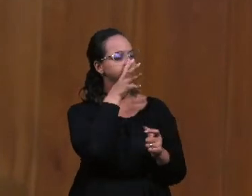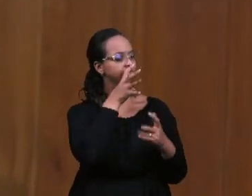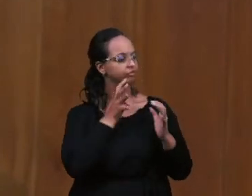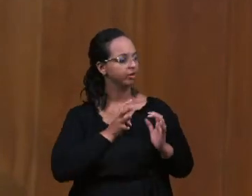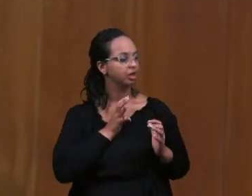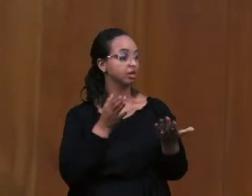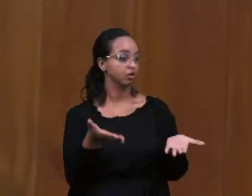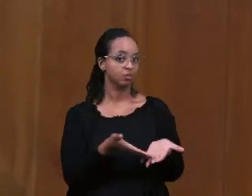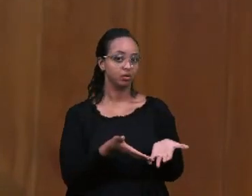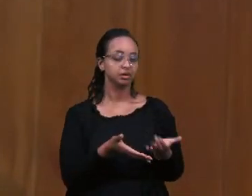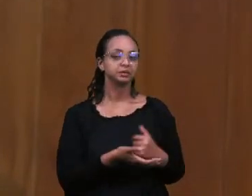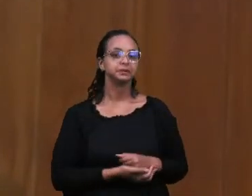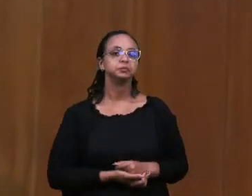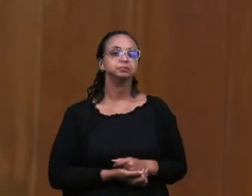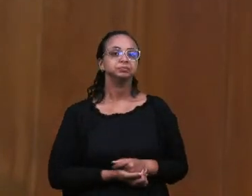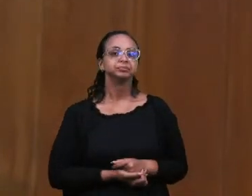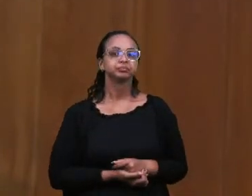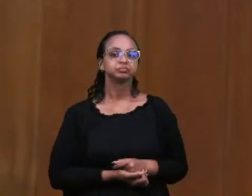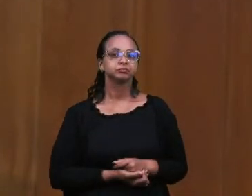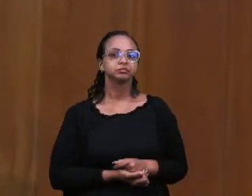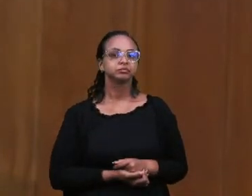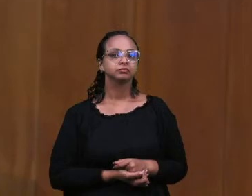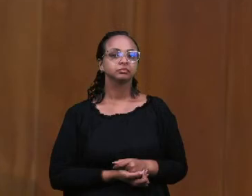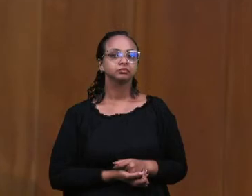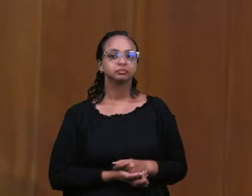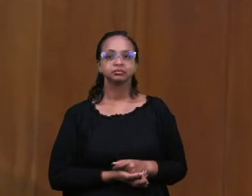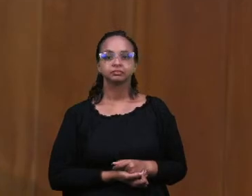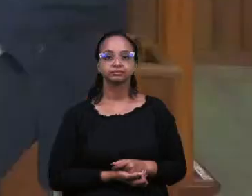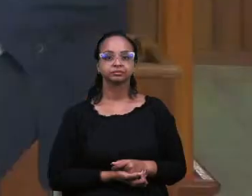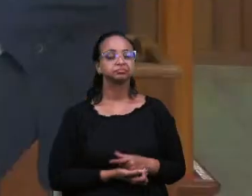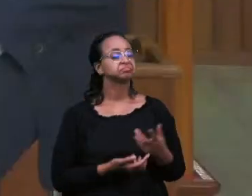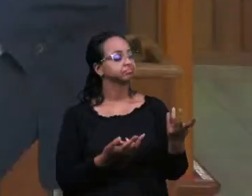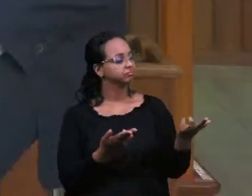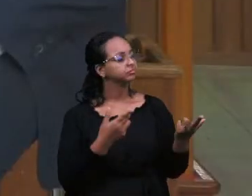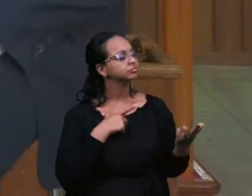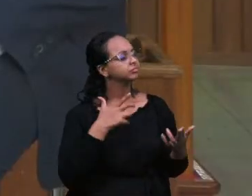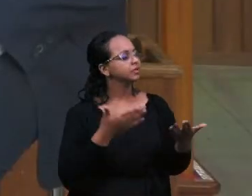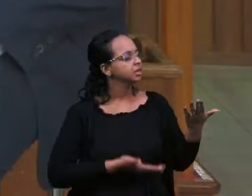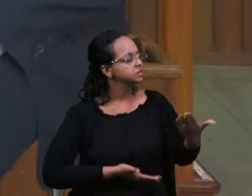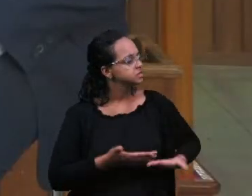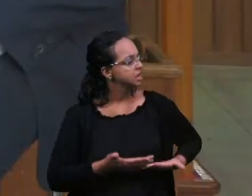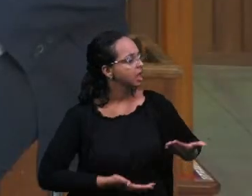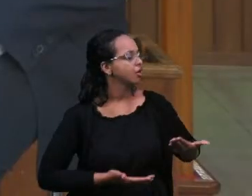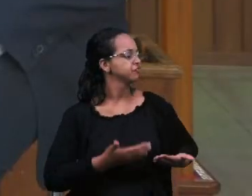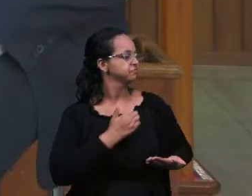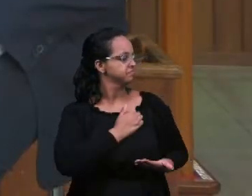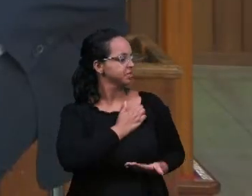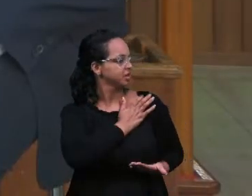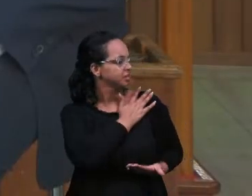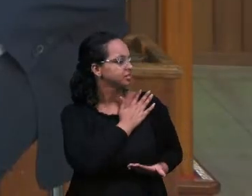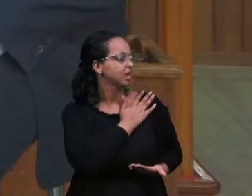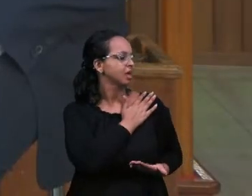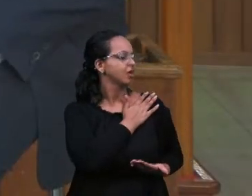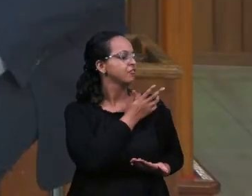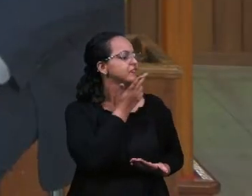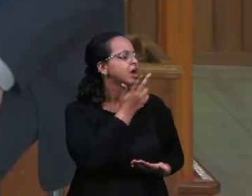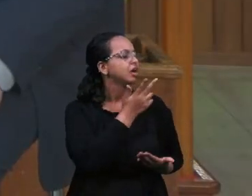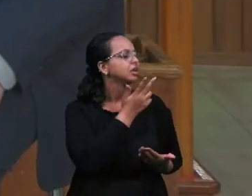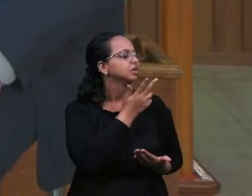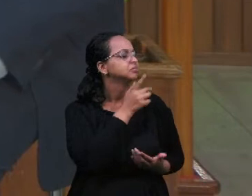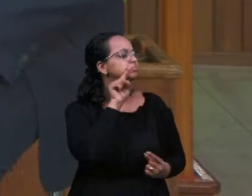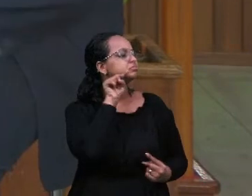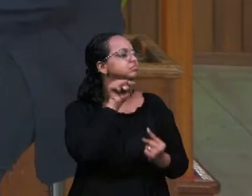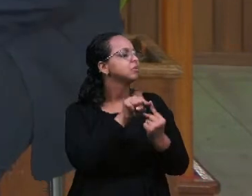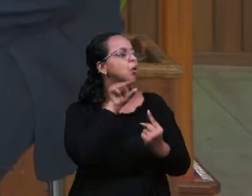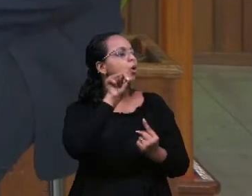aqui. E como servo de Deus, como militar, para o jovem